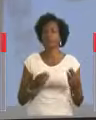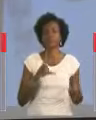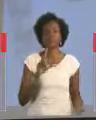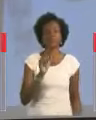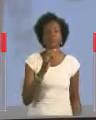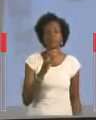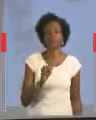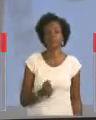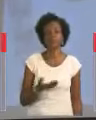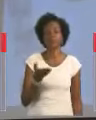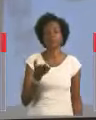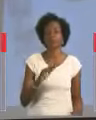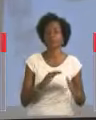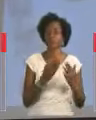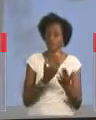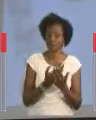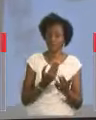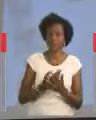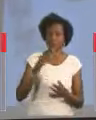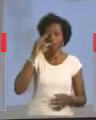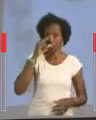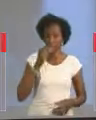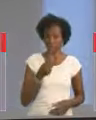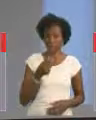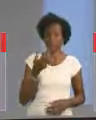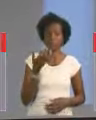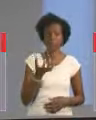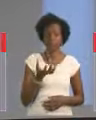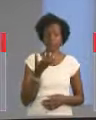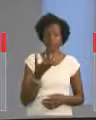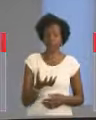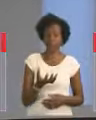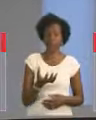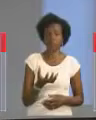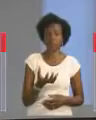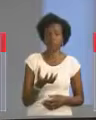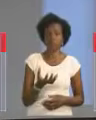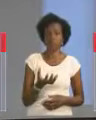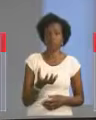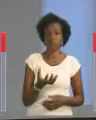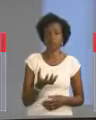lá até essa escola que o Alckmin pretende é